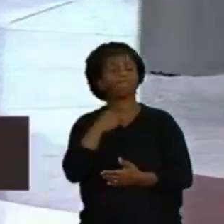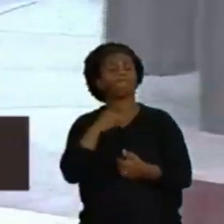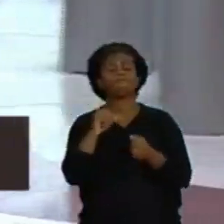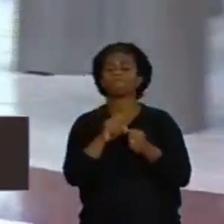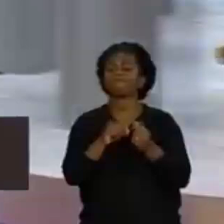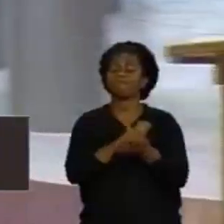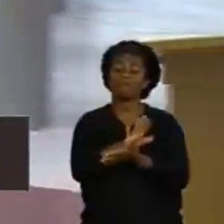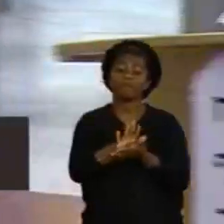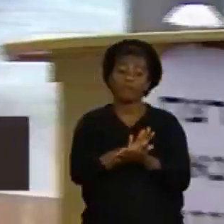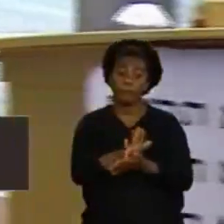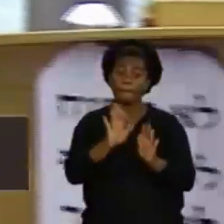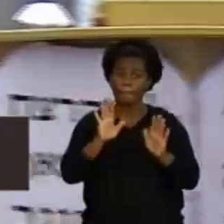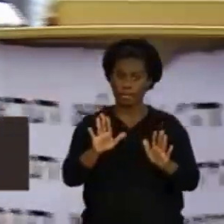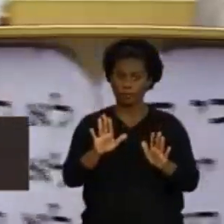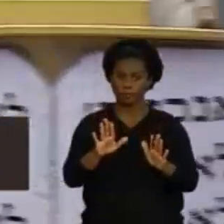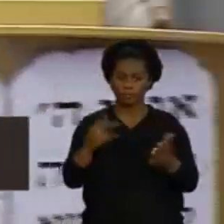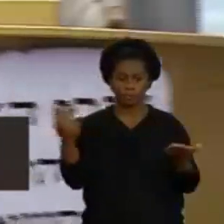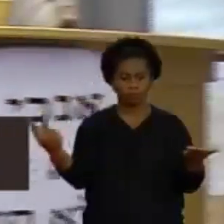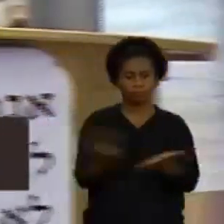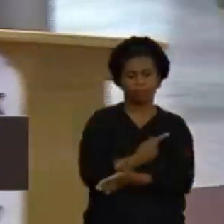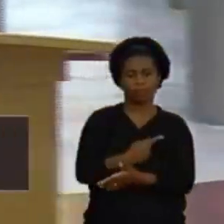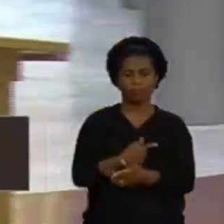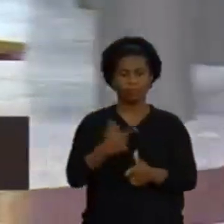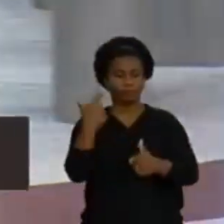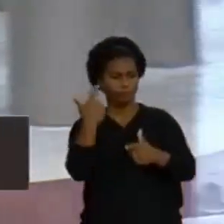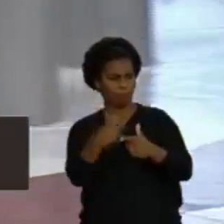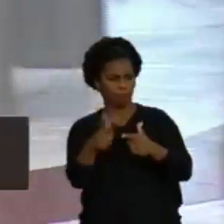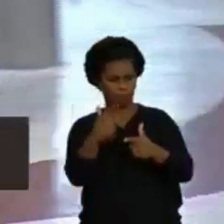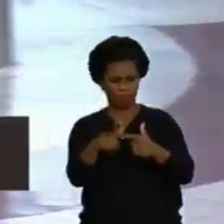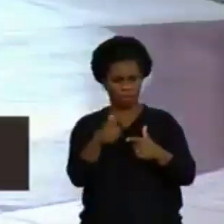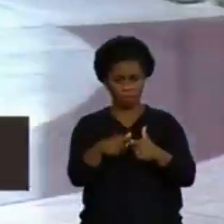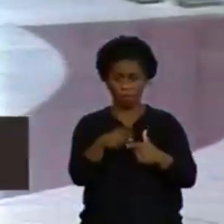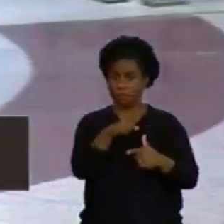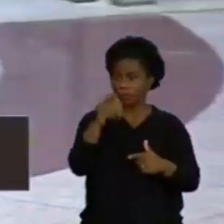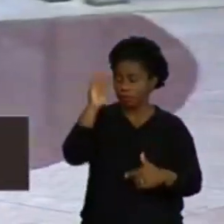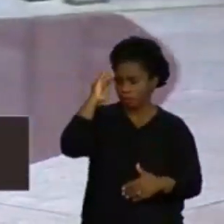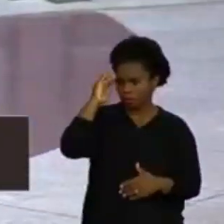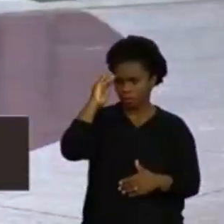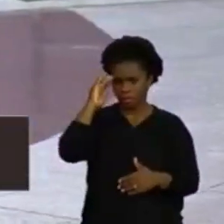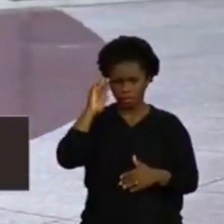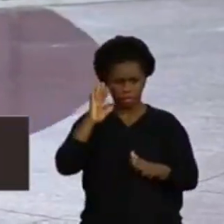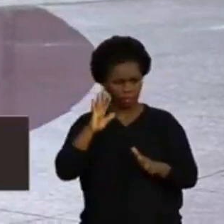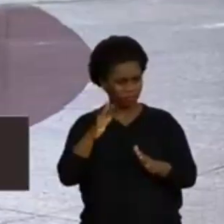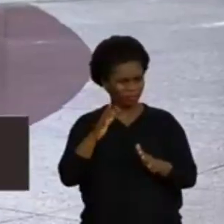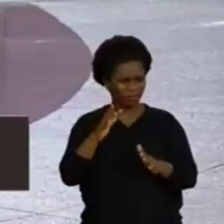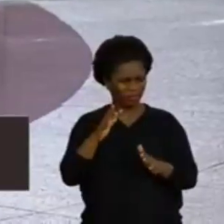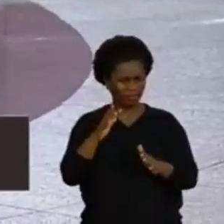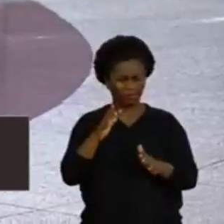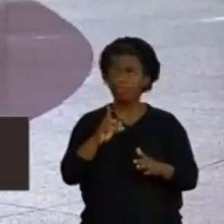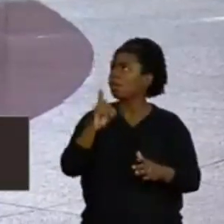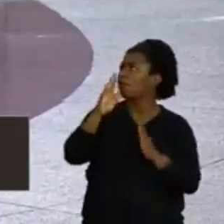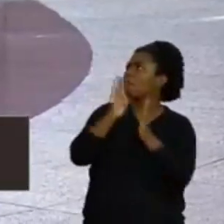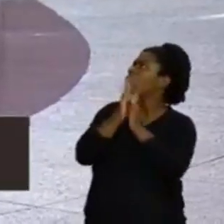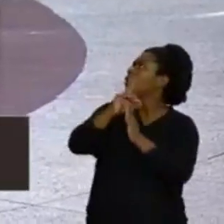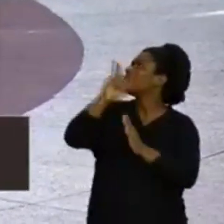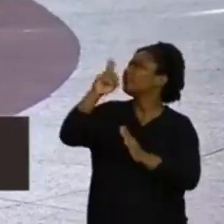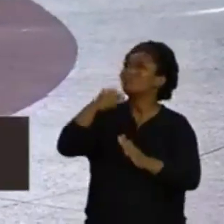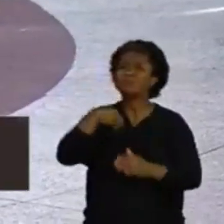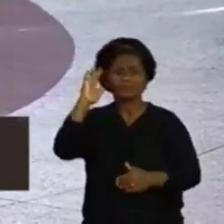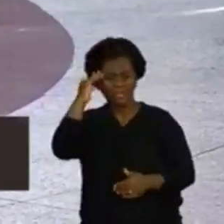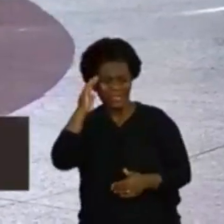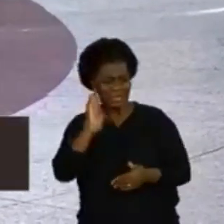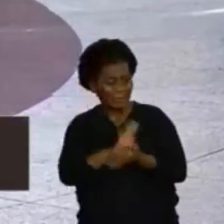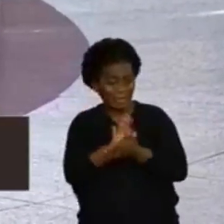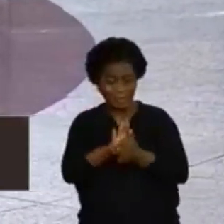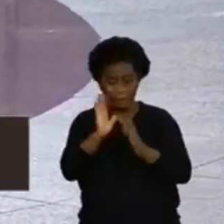um problema e você nem entende, mas você cresce diante desse problema, ó Deus, eu não estou entendendo nada, mas isso vai glorificar teu